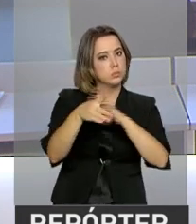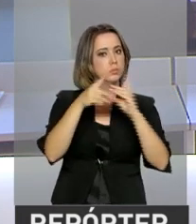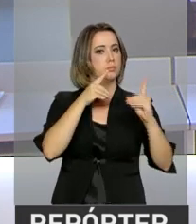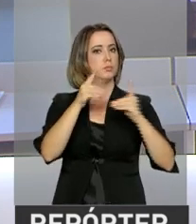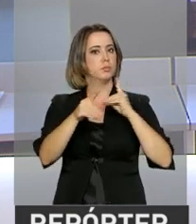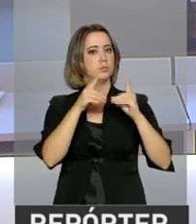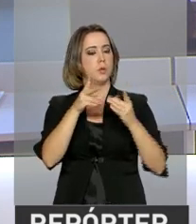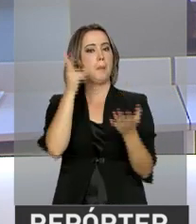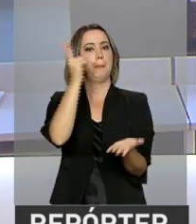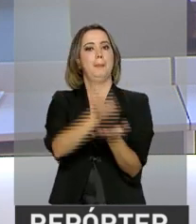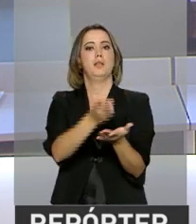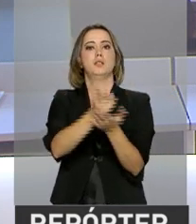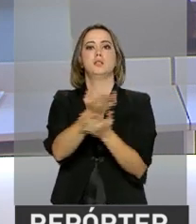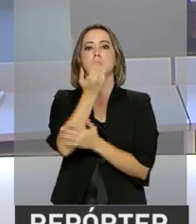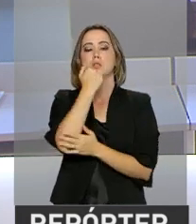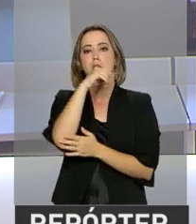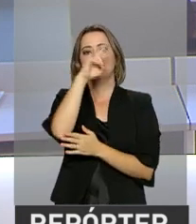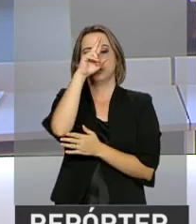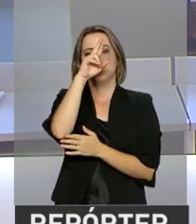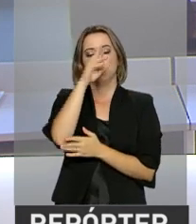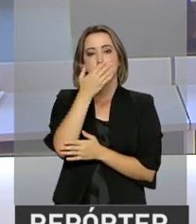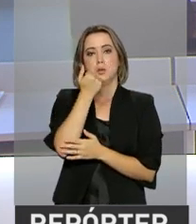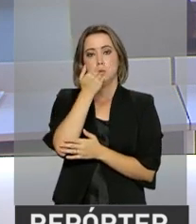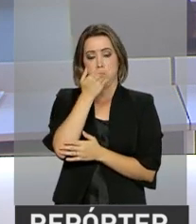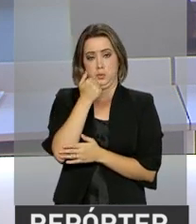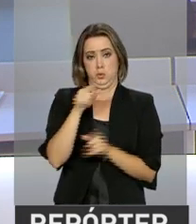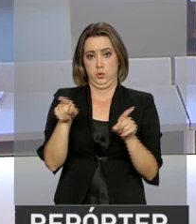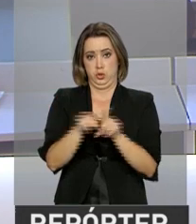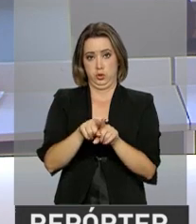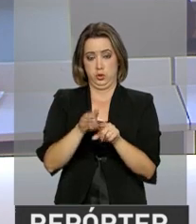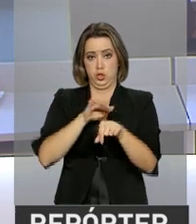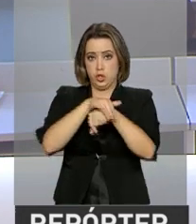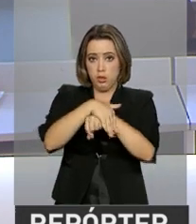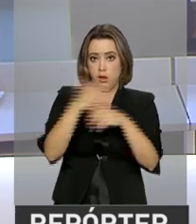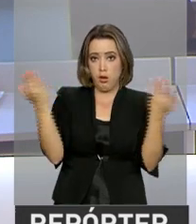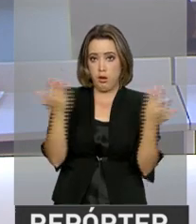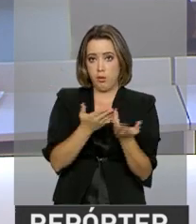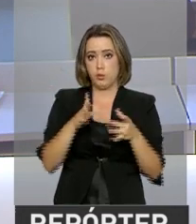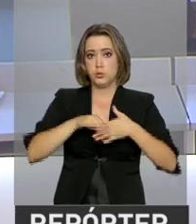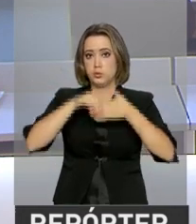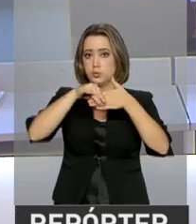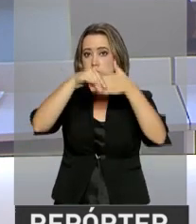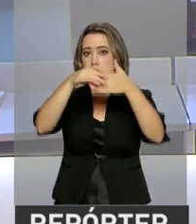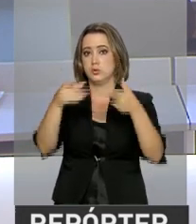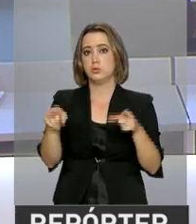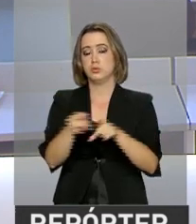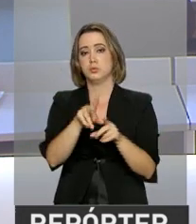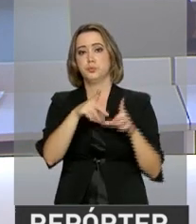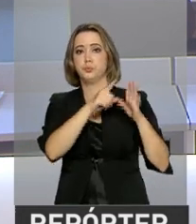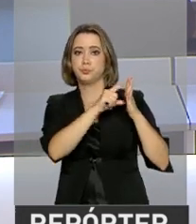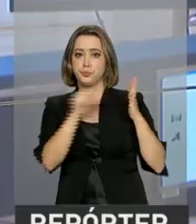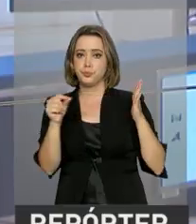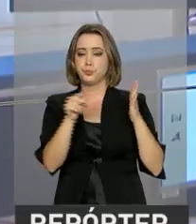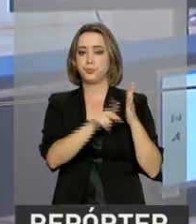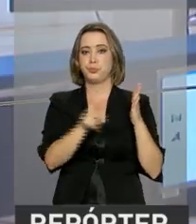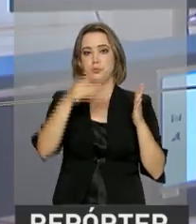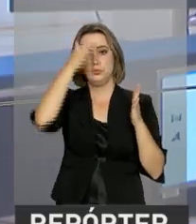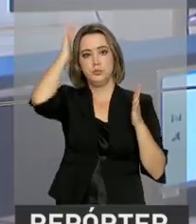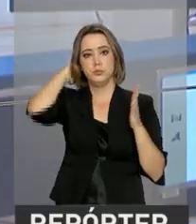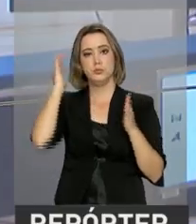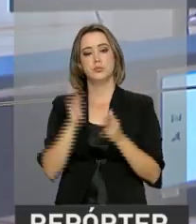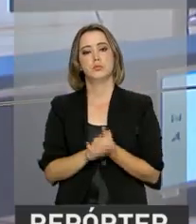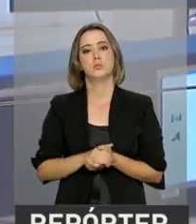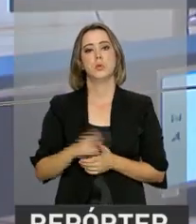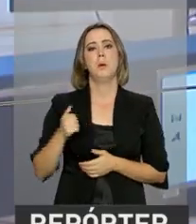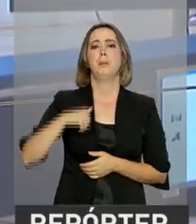discutido inclusive num jantar hoje entre líderes da base e o presidente Michel Temer no Palácio da Alvorada e